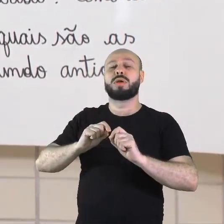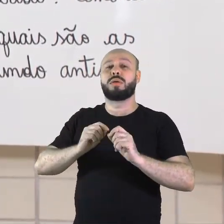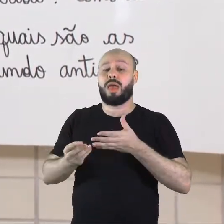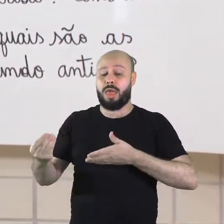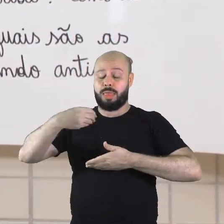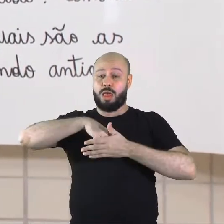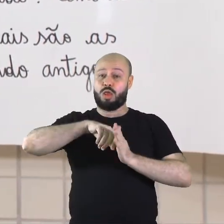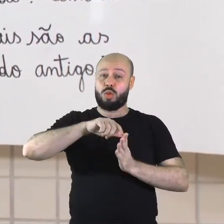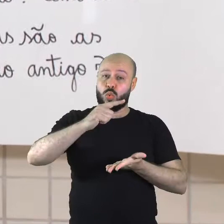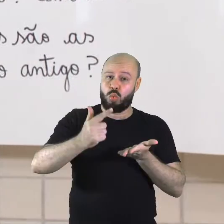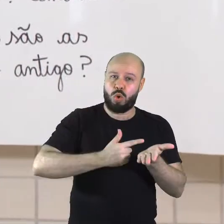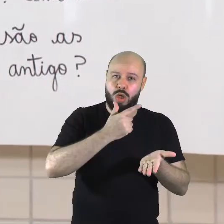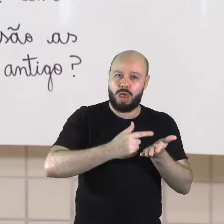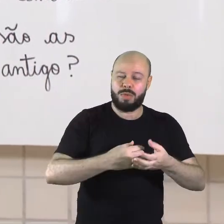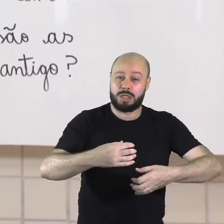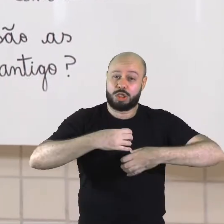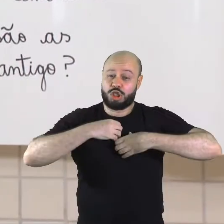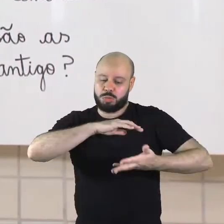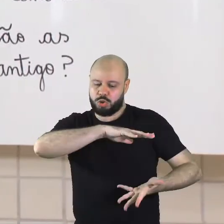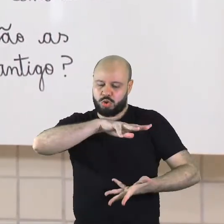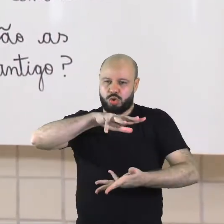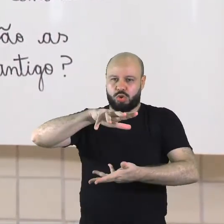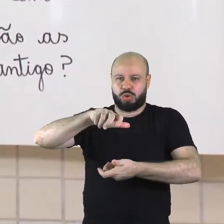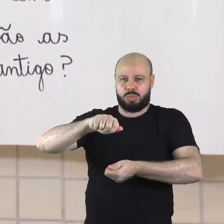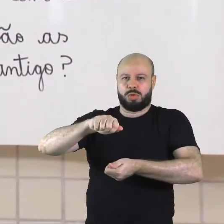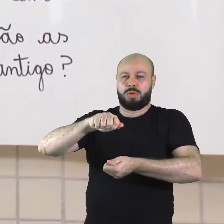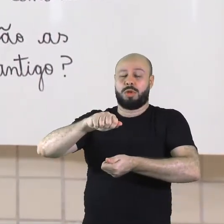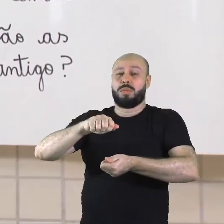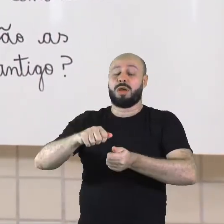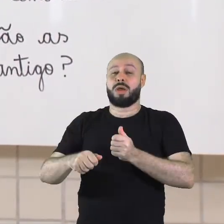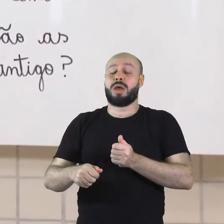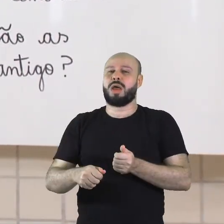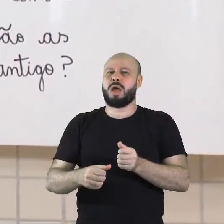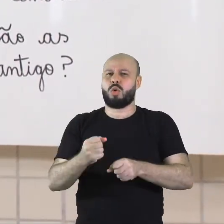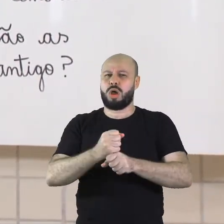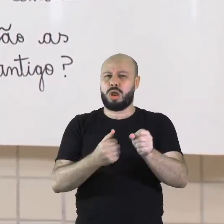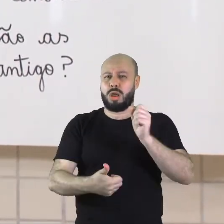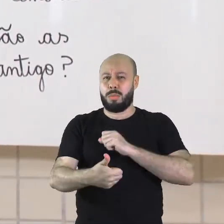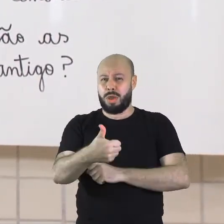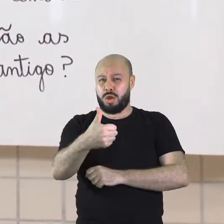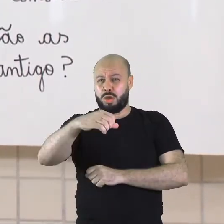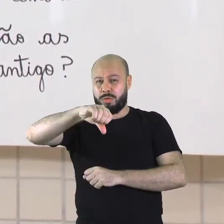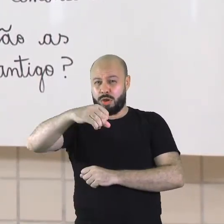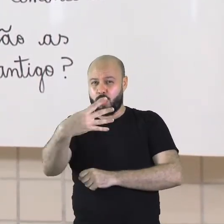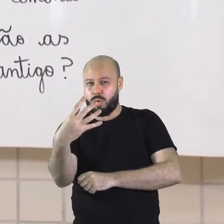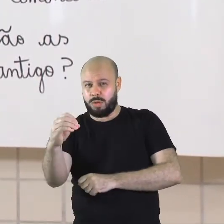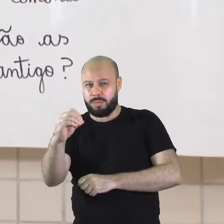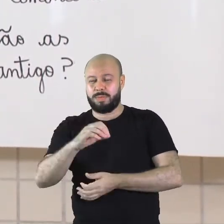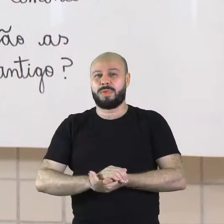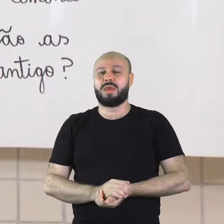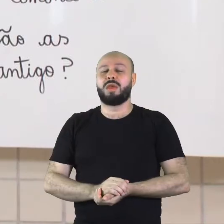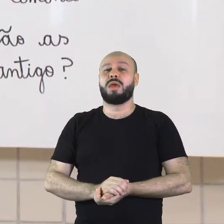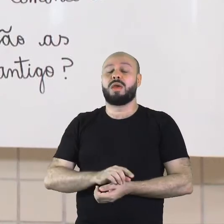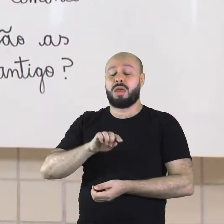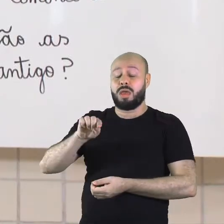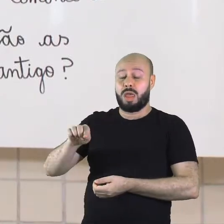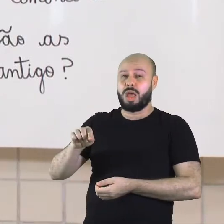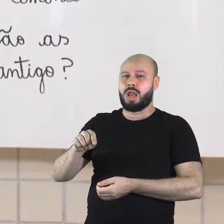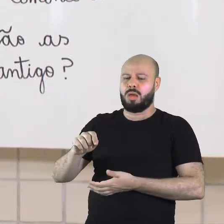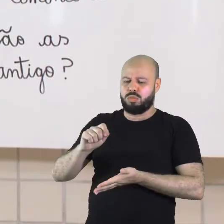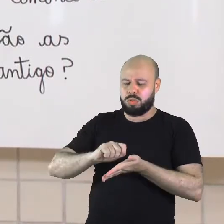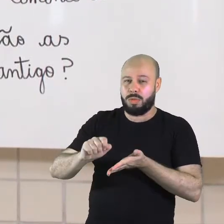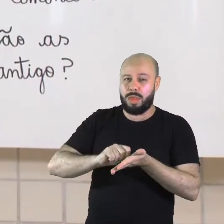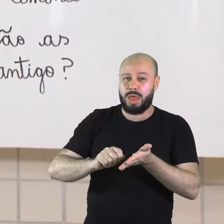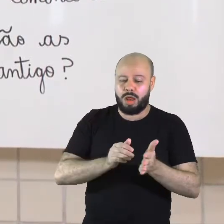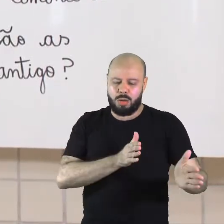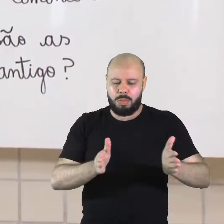O Sentimento do Mundo, que é um livro de 1940, do Drummond, na época que estava acontecendo a Segunda